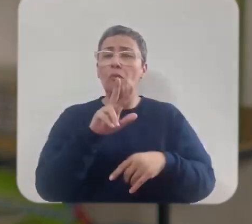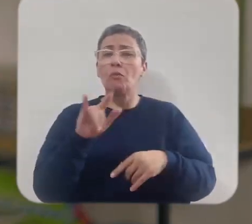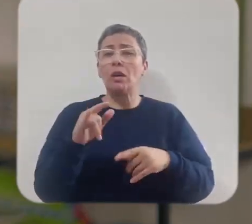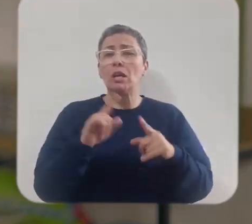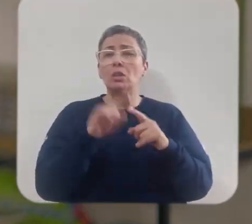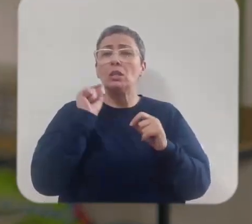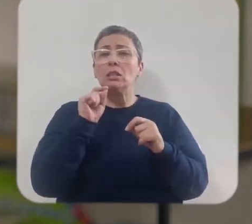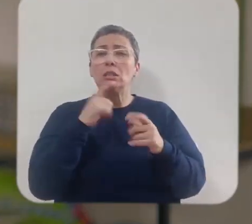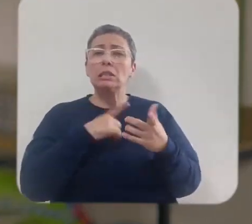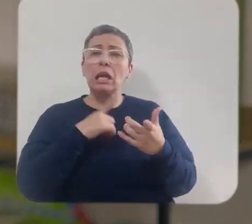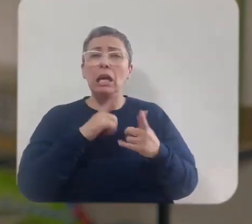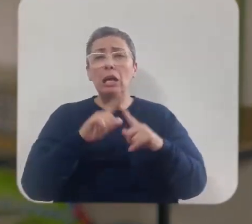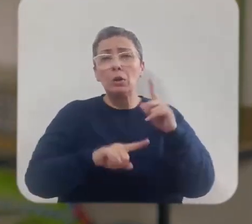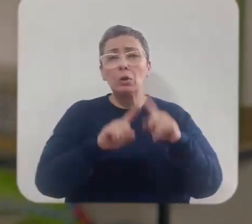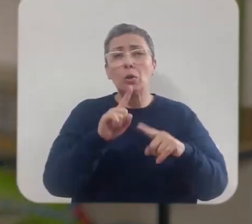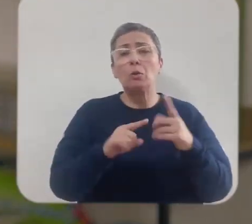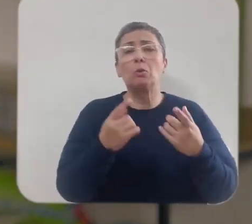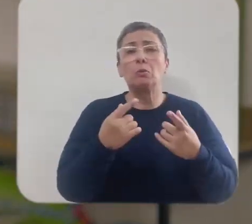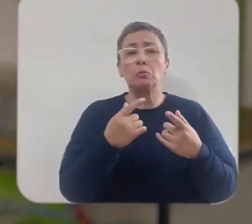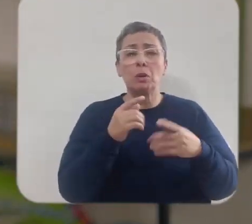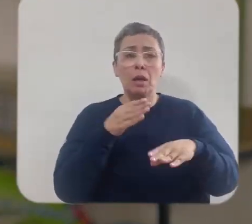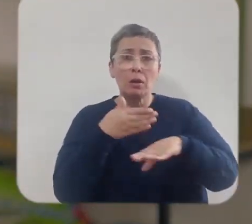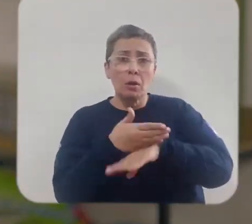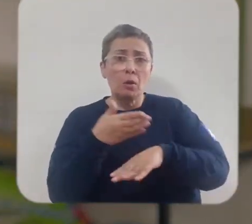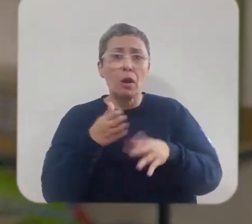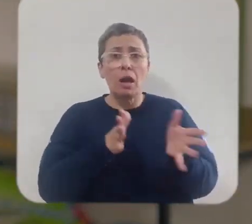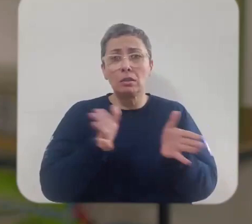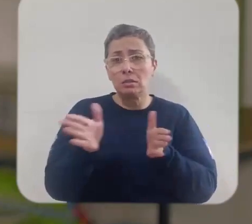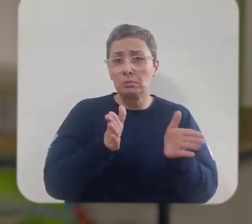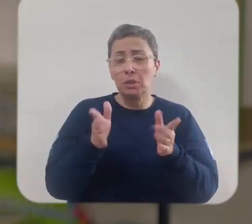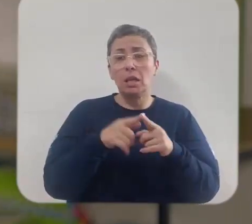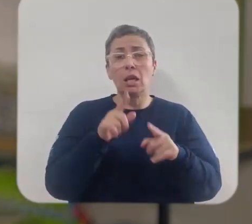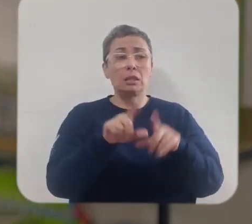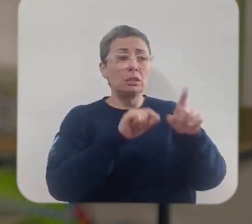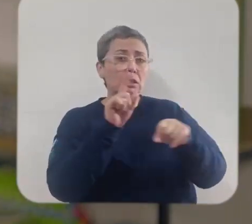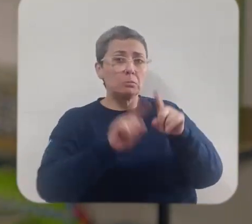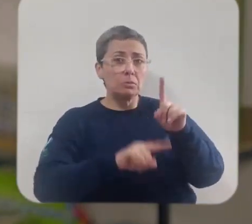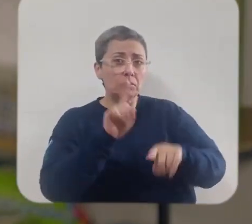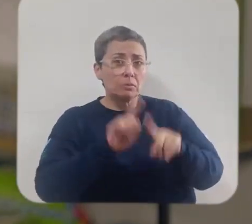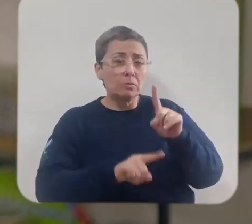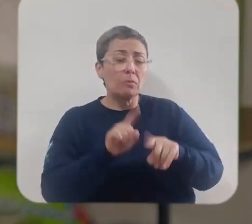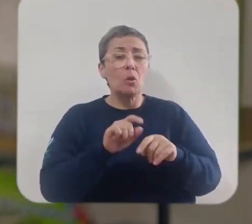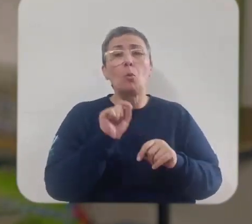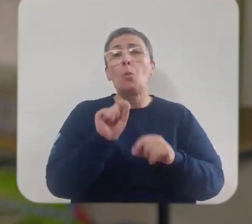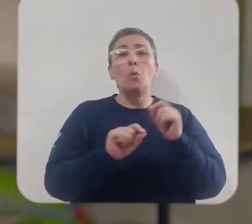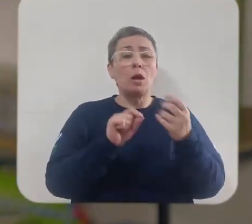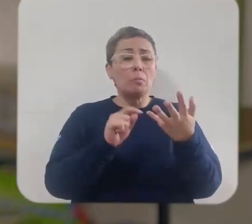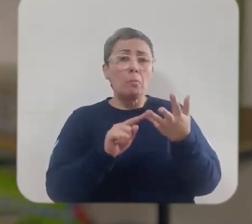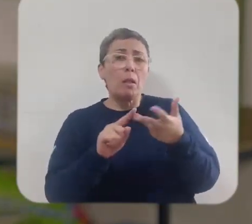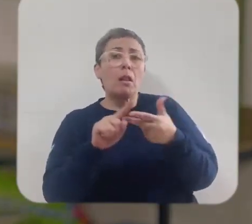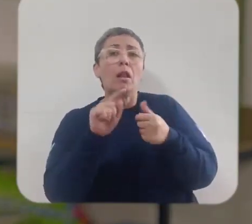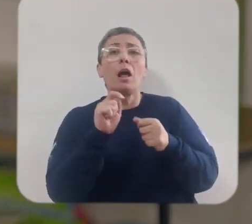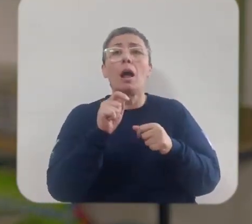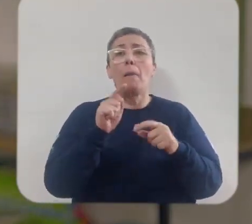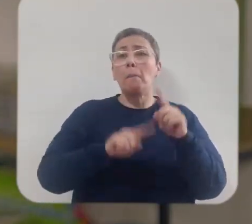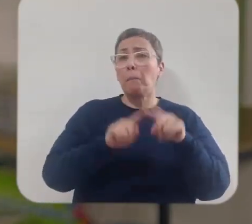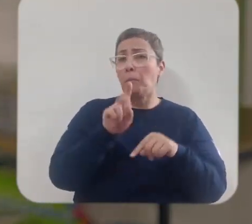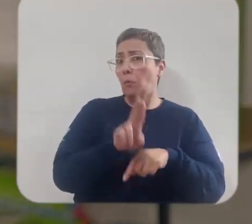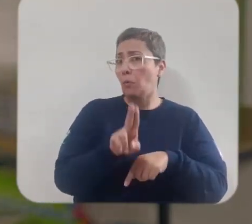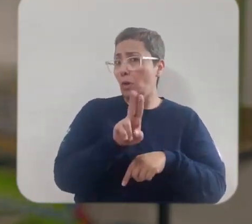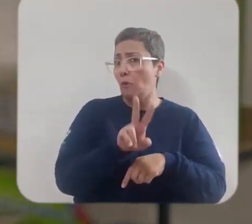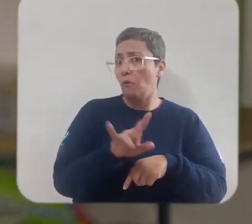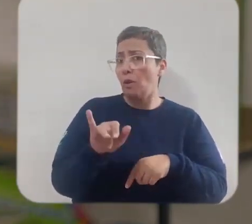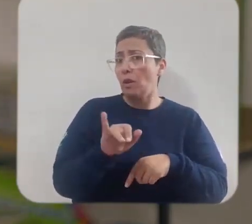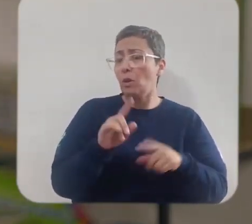nós temos alguns recursos de acessibilidade, que é a seleção de materiais, né? Quais são os materiais que eu vou